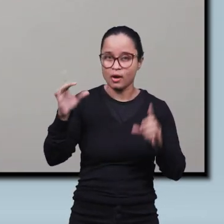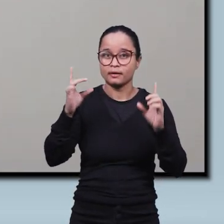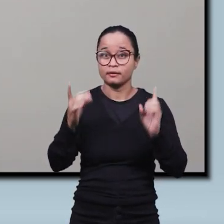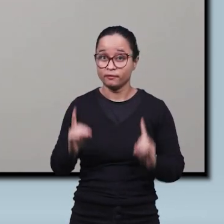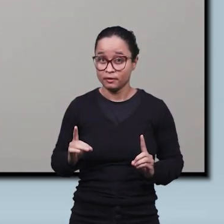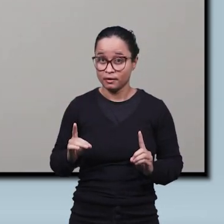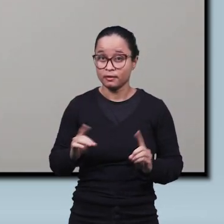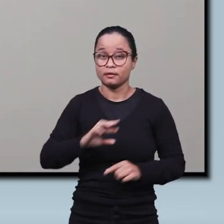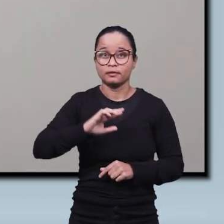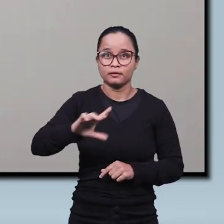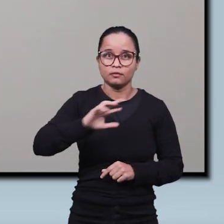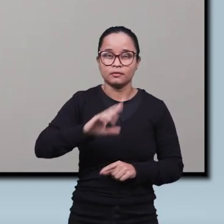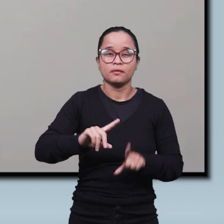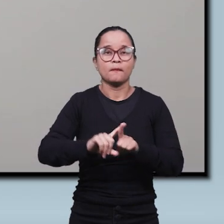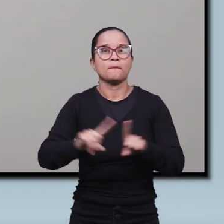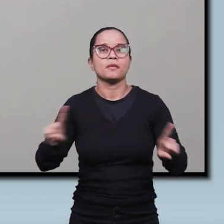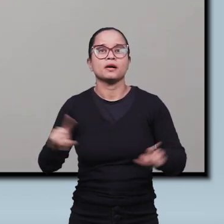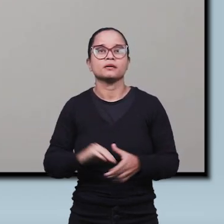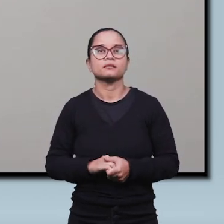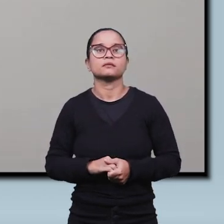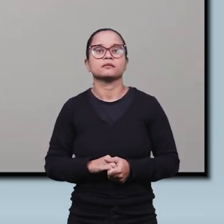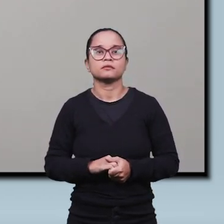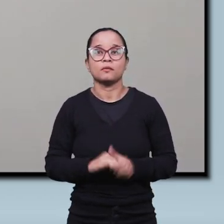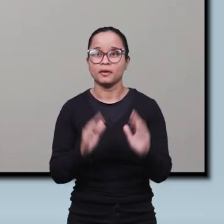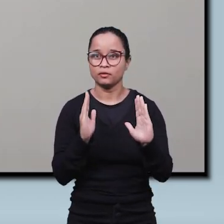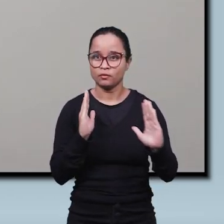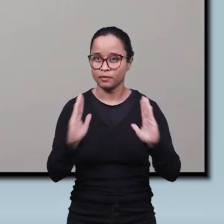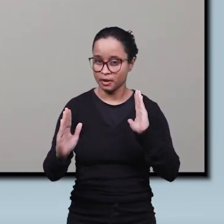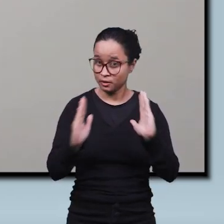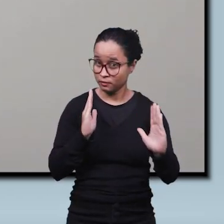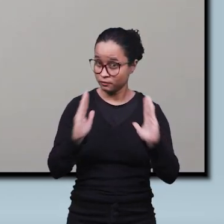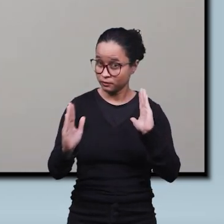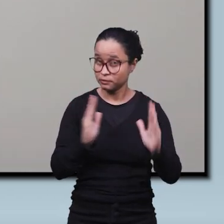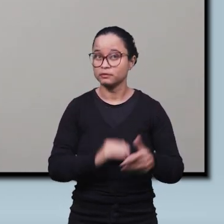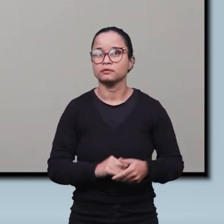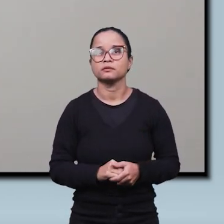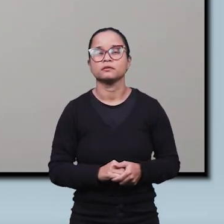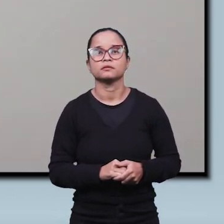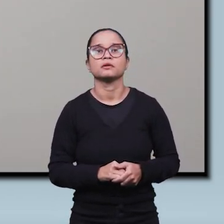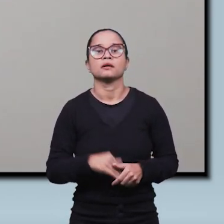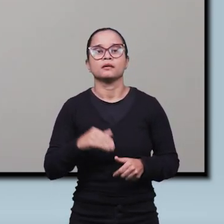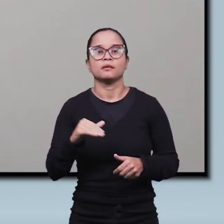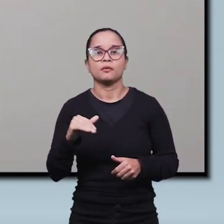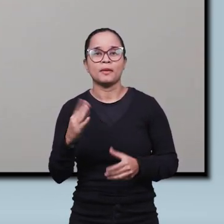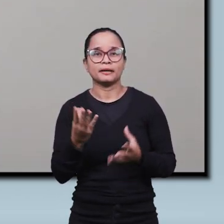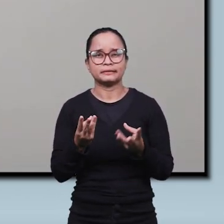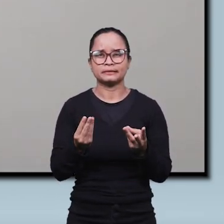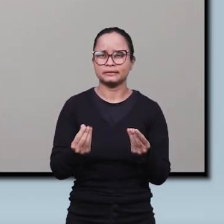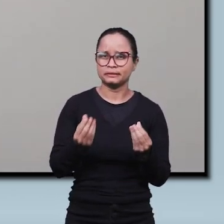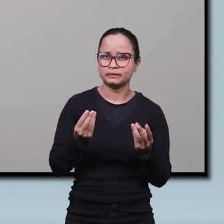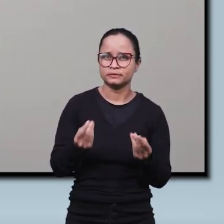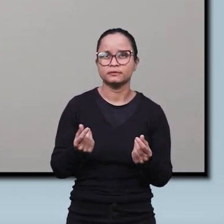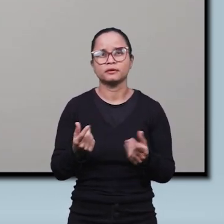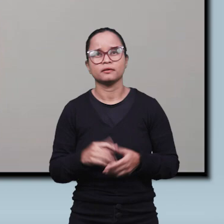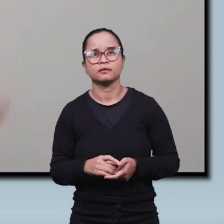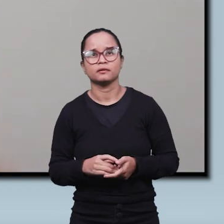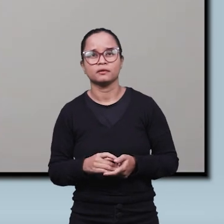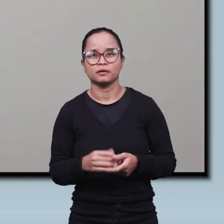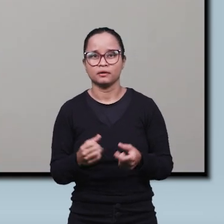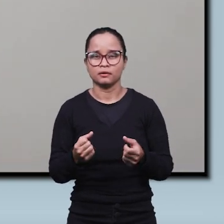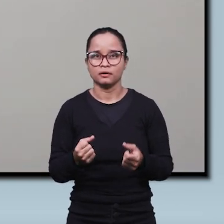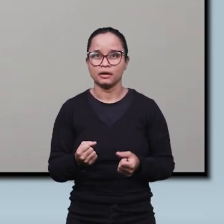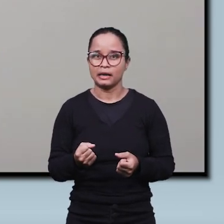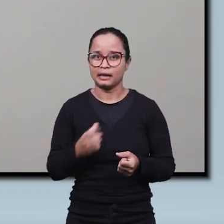deficiência, não é isso, tá? Mas é um período que ela está mais sensível, ela tem um